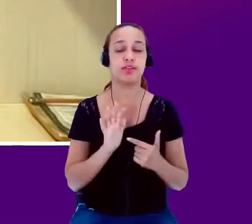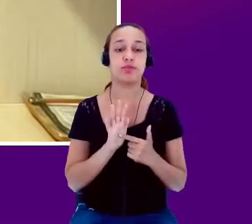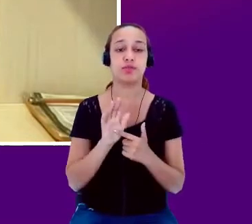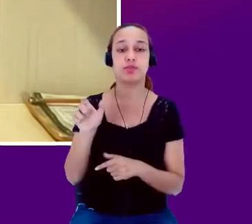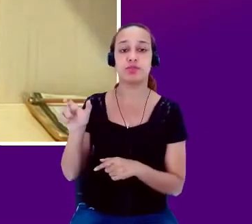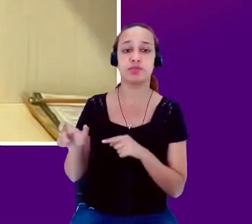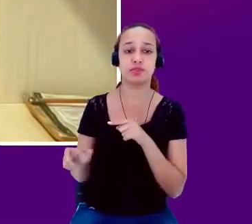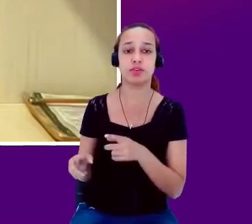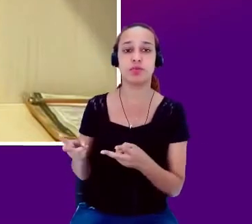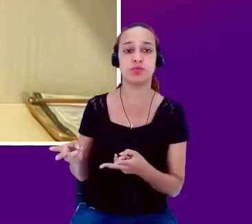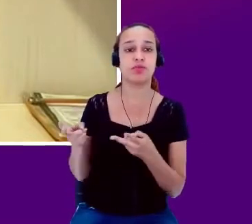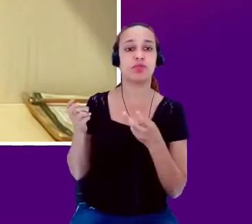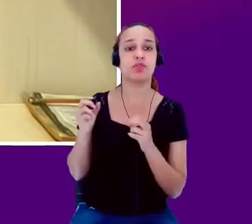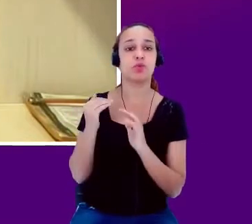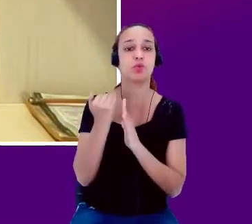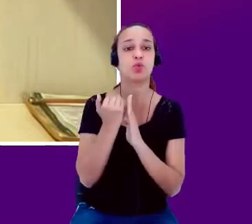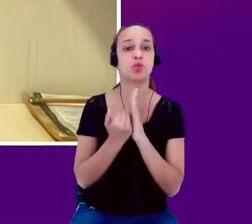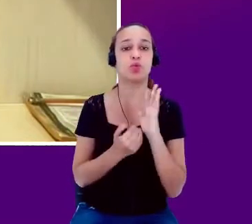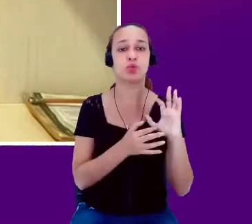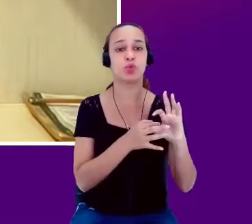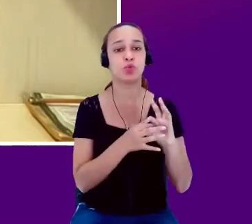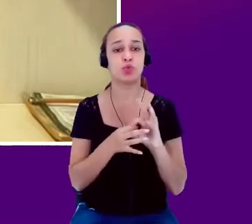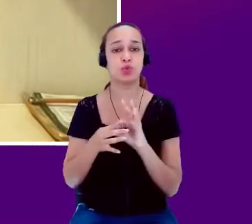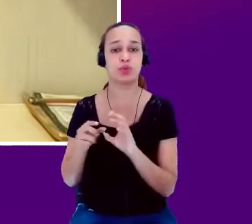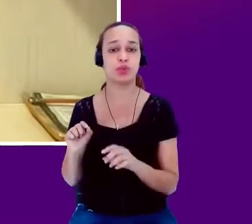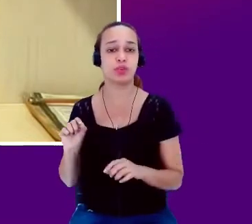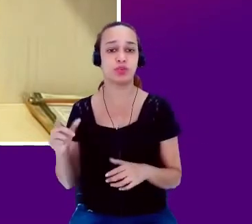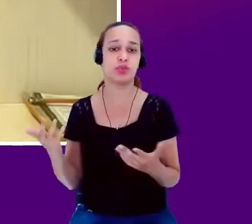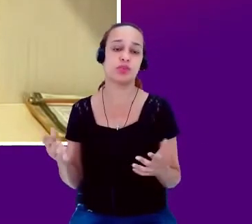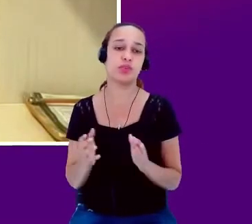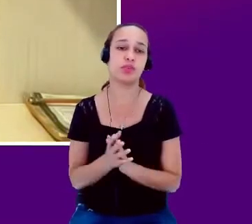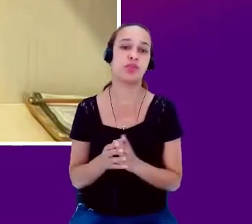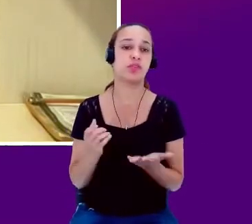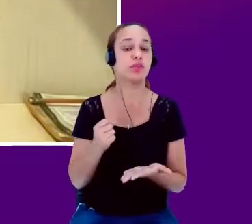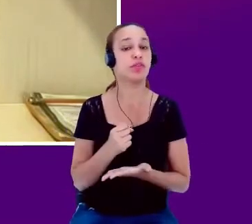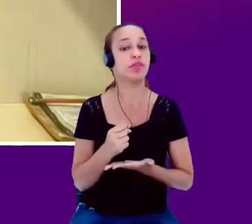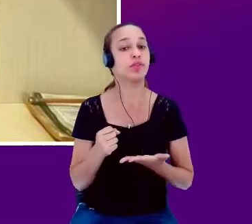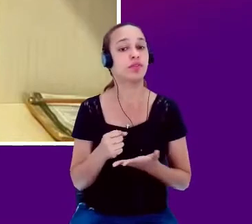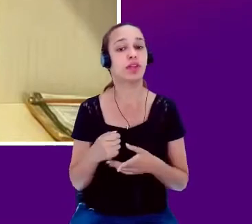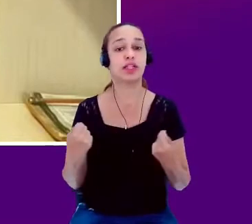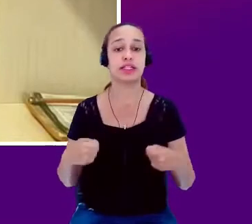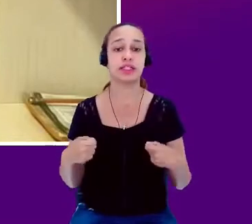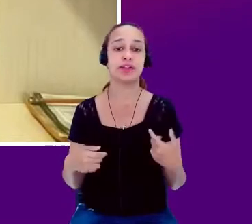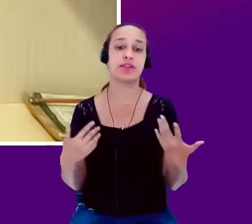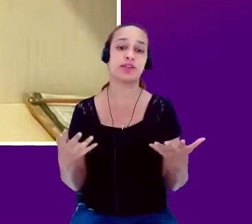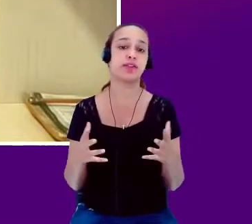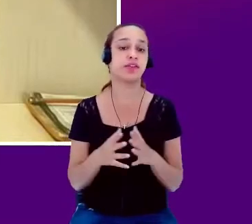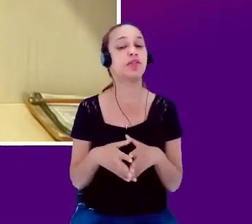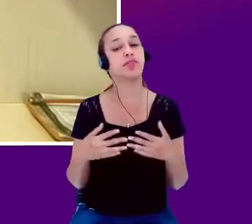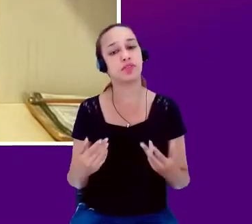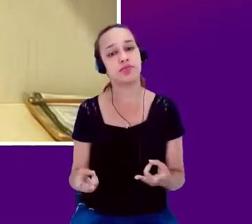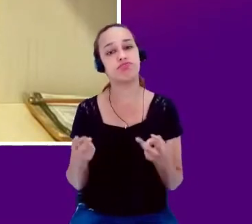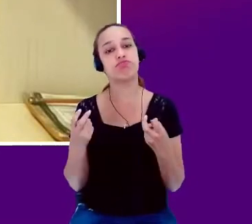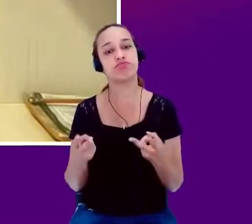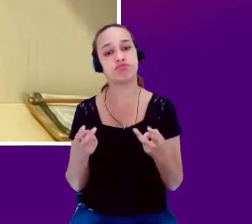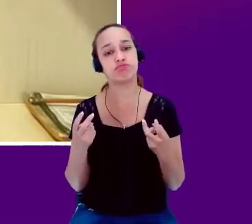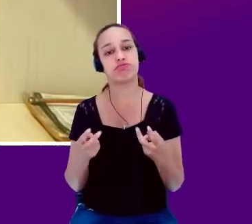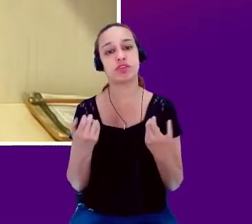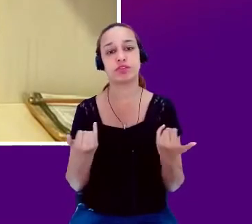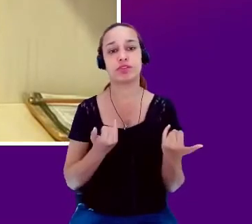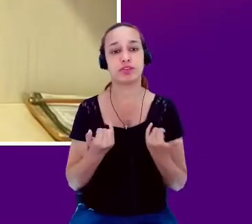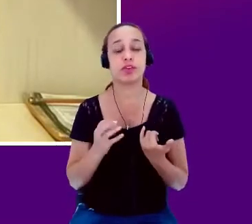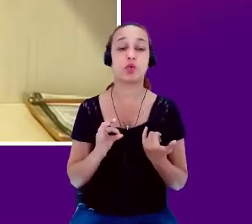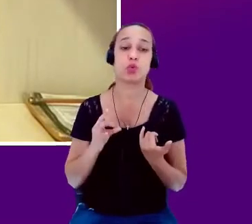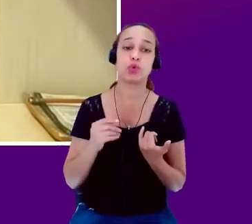sempre o contexto daquele tratamento, né? O princípio da necessidade, né? Não devemos buscar e tratar mais dados do que necessário